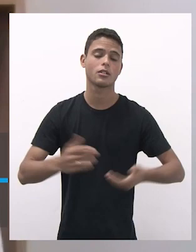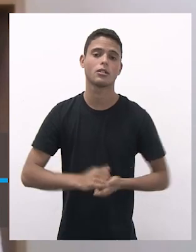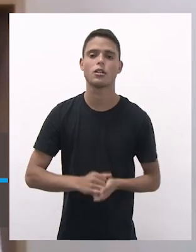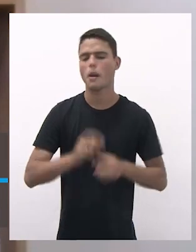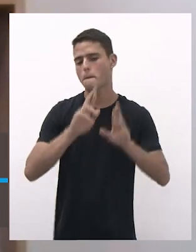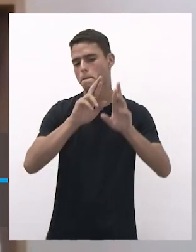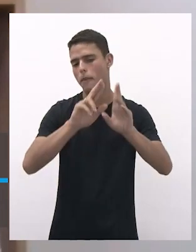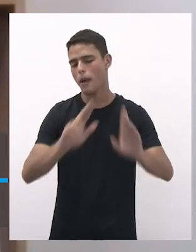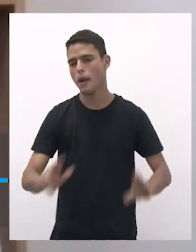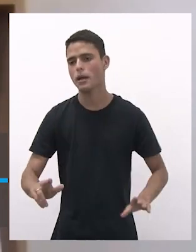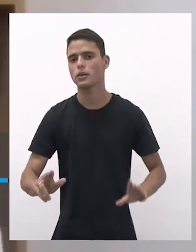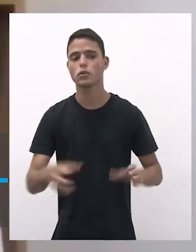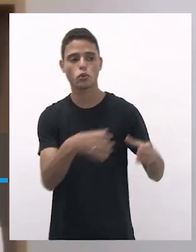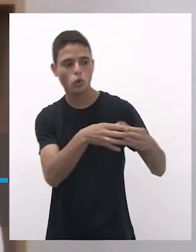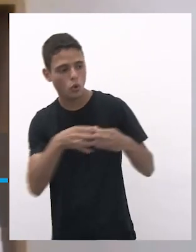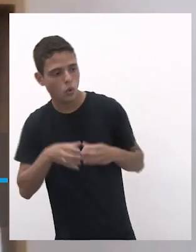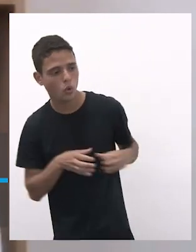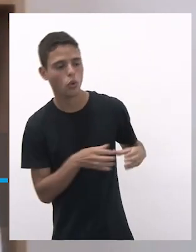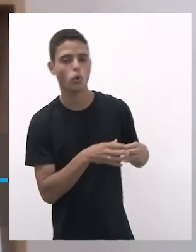vários clubes